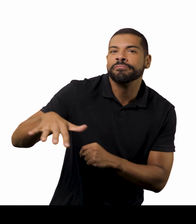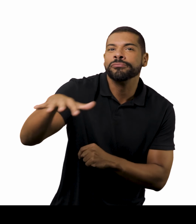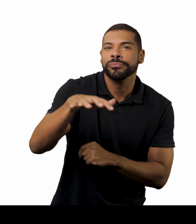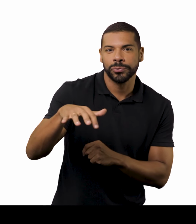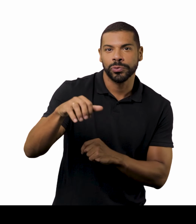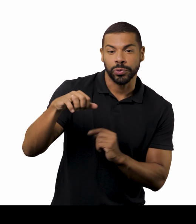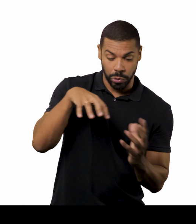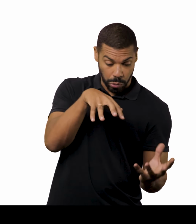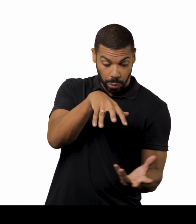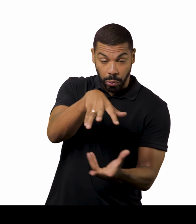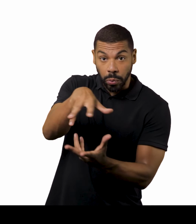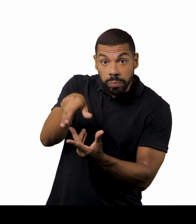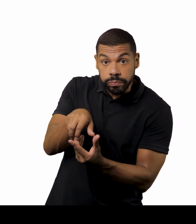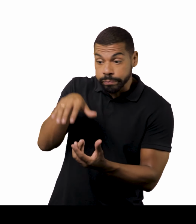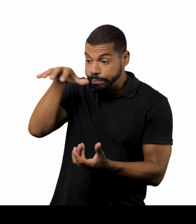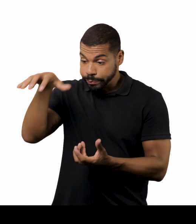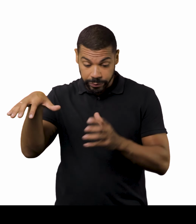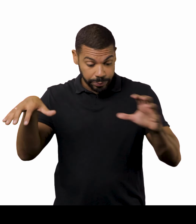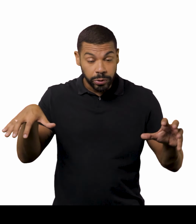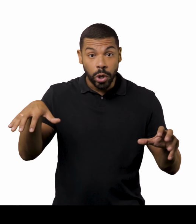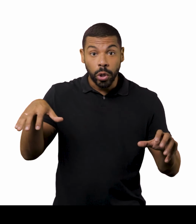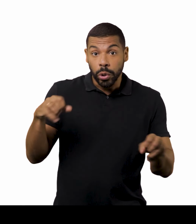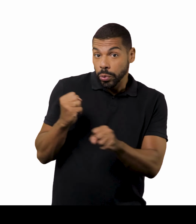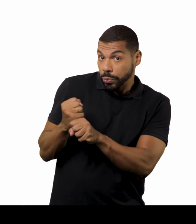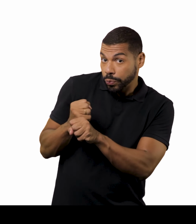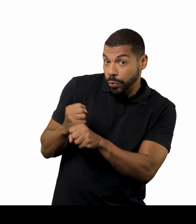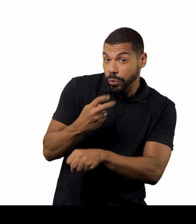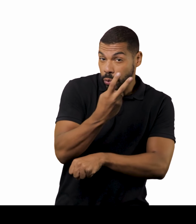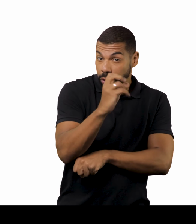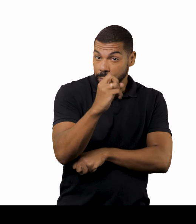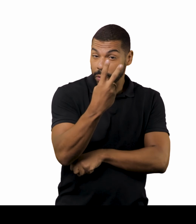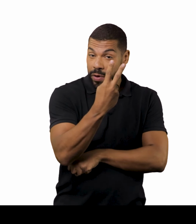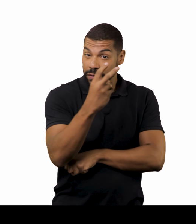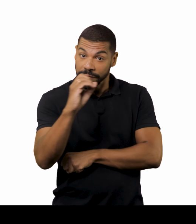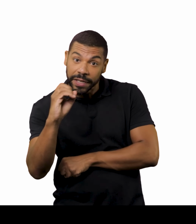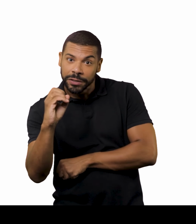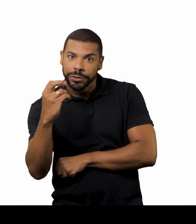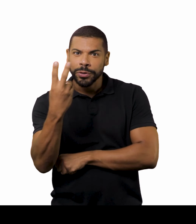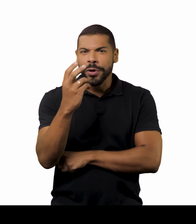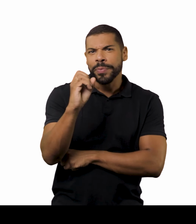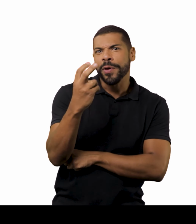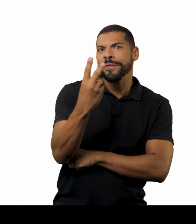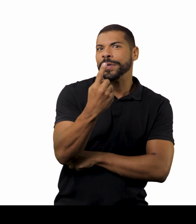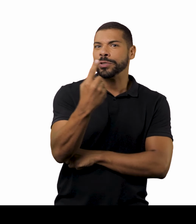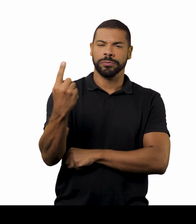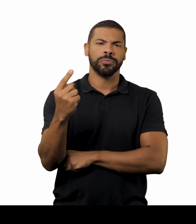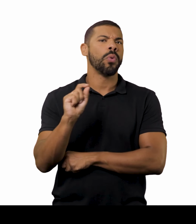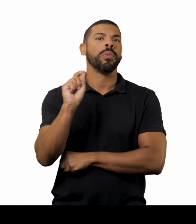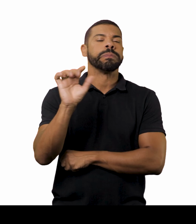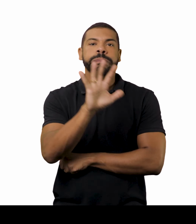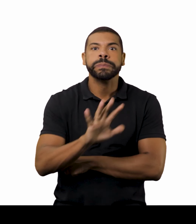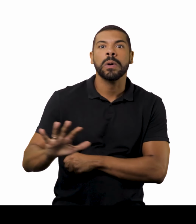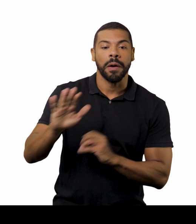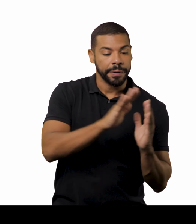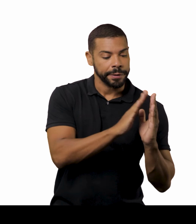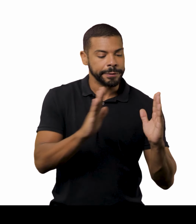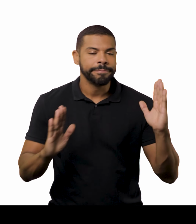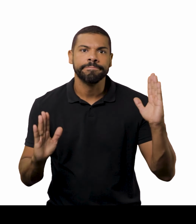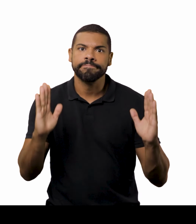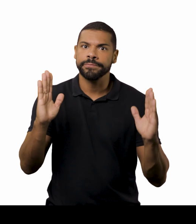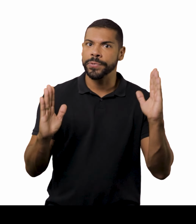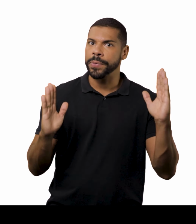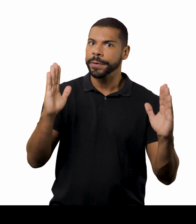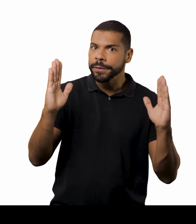está acontecendo mesmo, é a história de 2020, 2021 anos. É um panorama